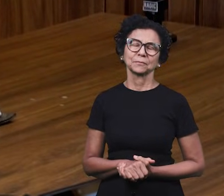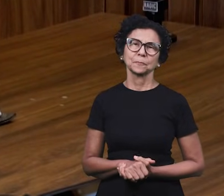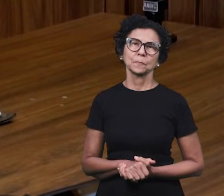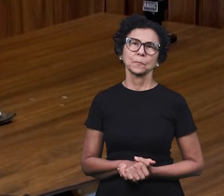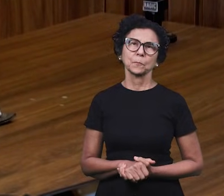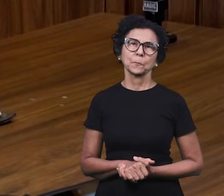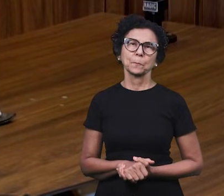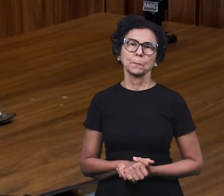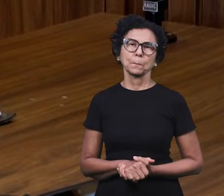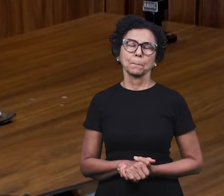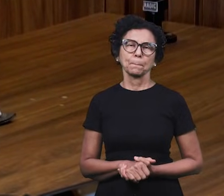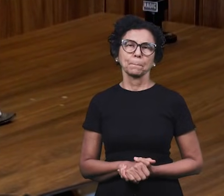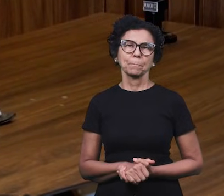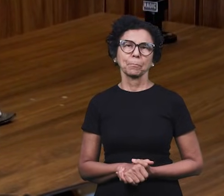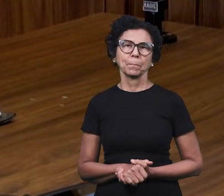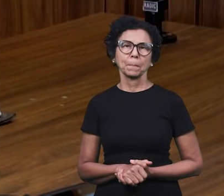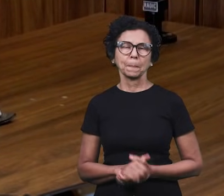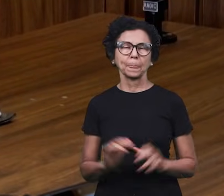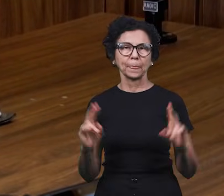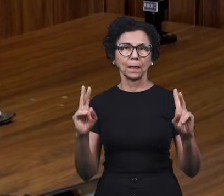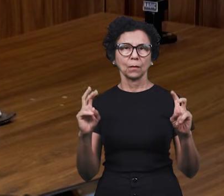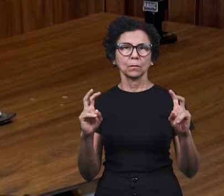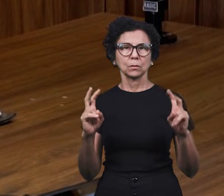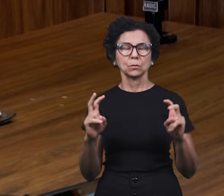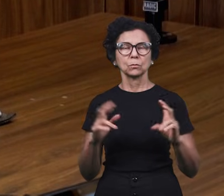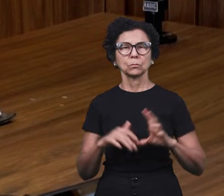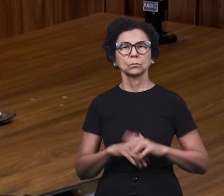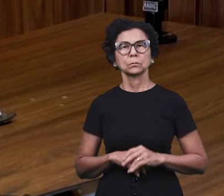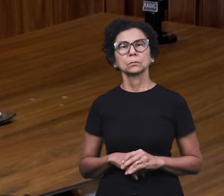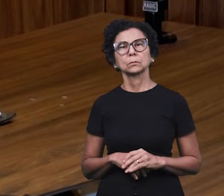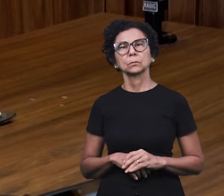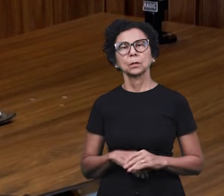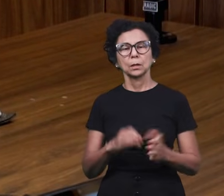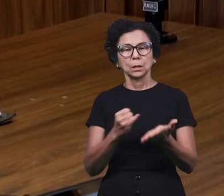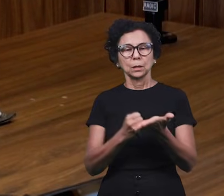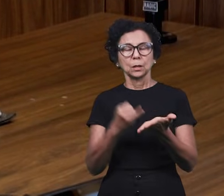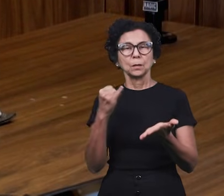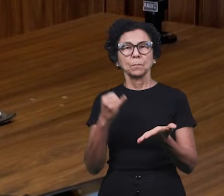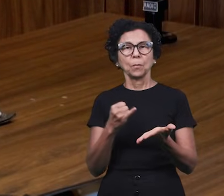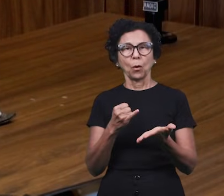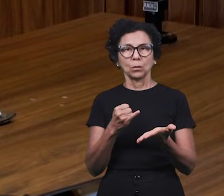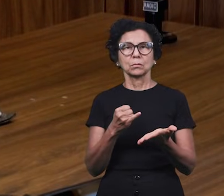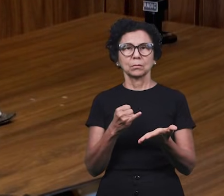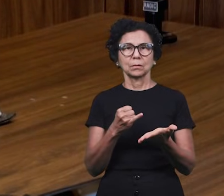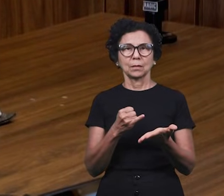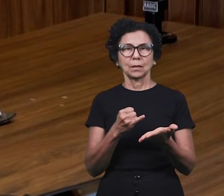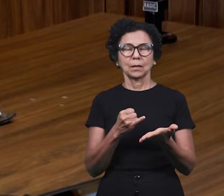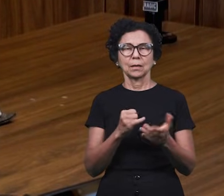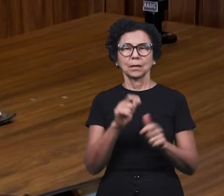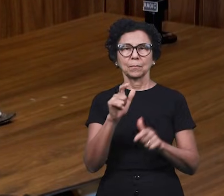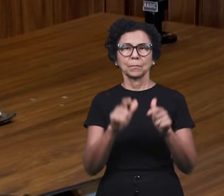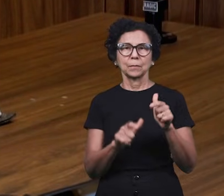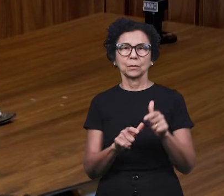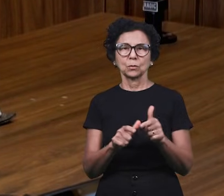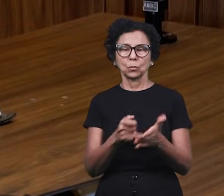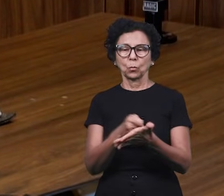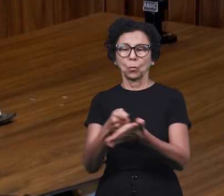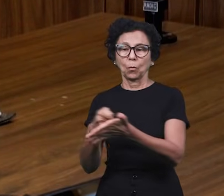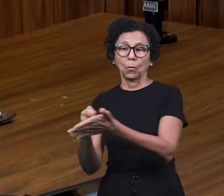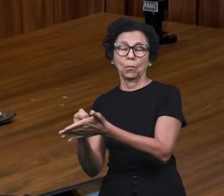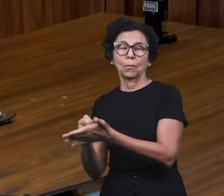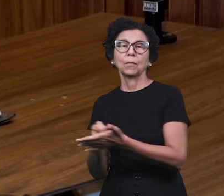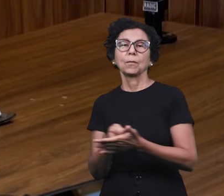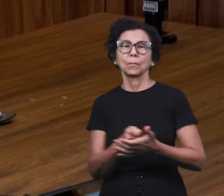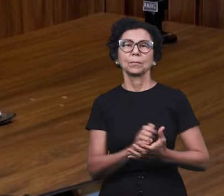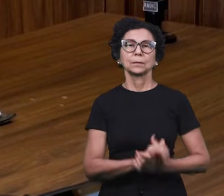vamos tratar hoje, nesse programa aqui, sobre o coletor de impostos, né? Essa profissão que fica bem clara aqui no